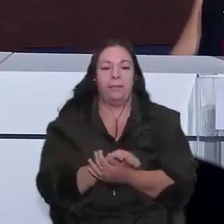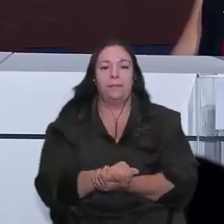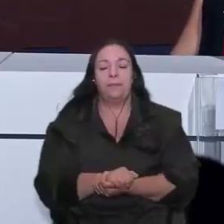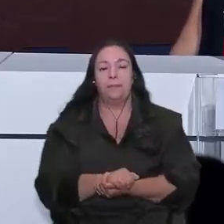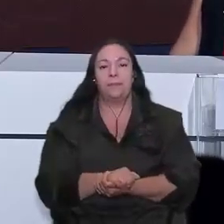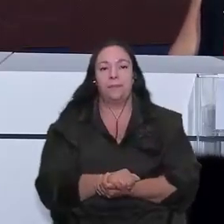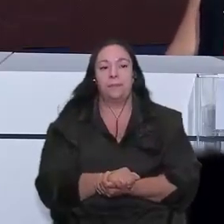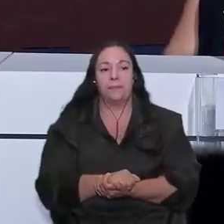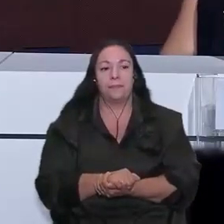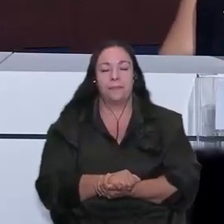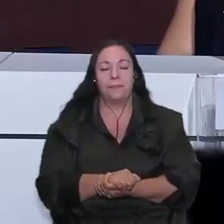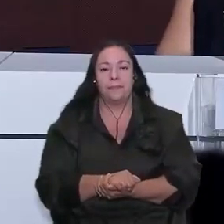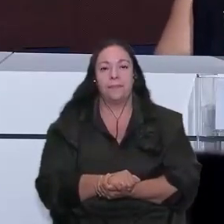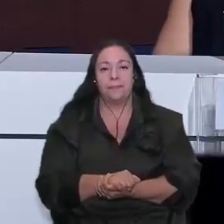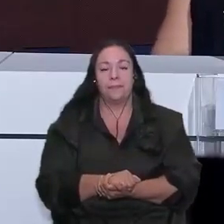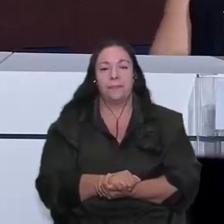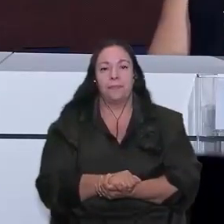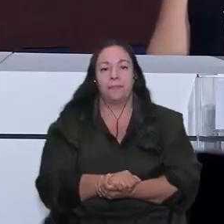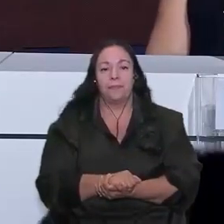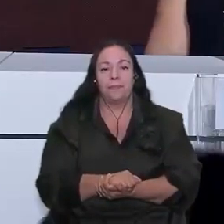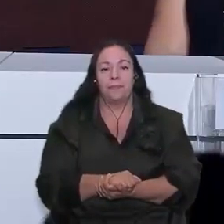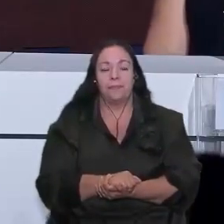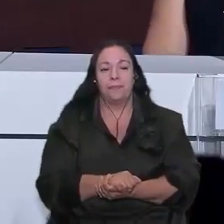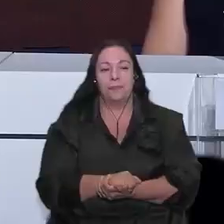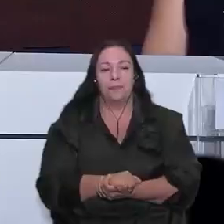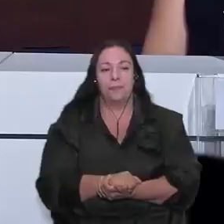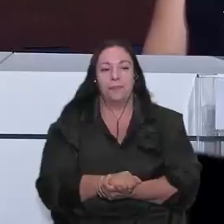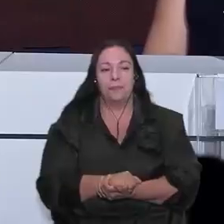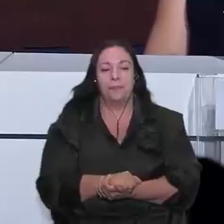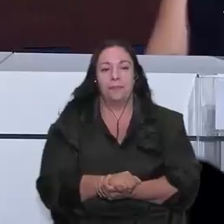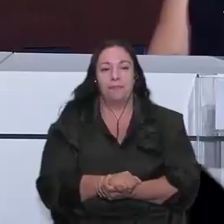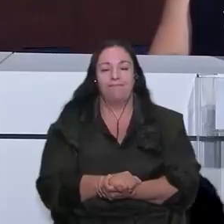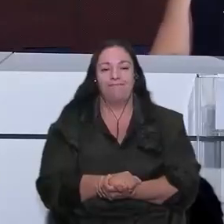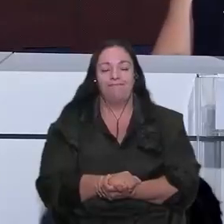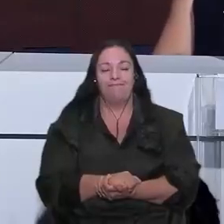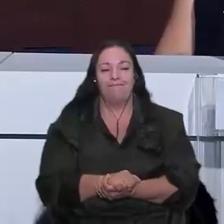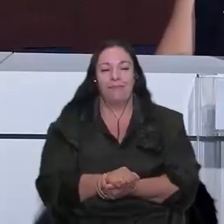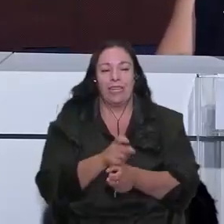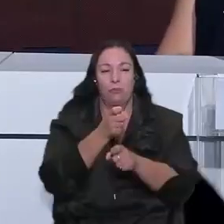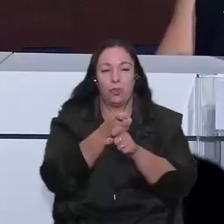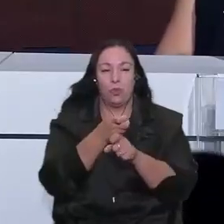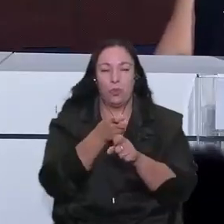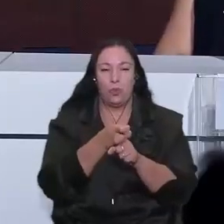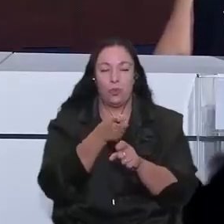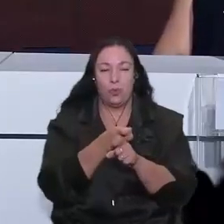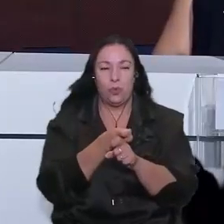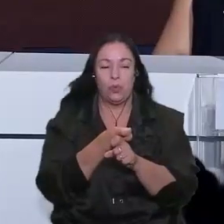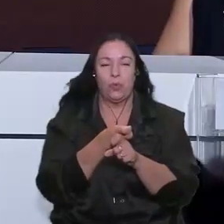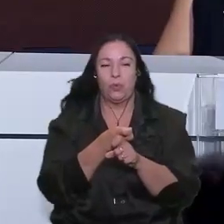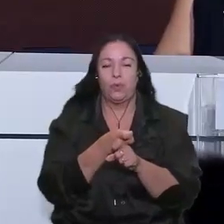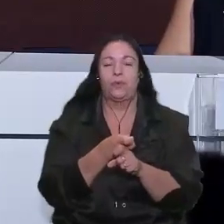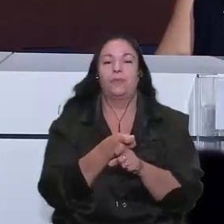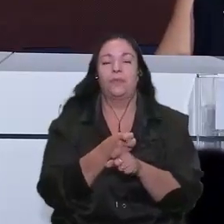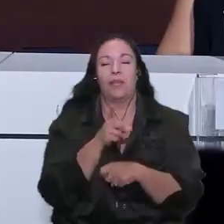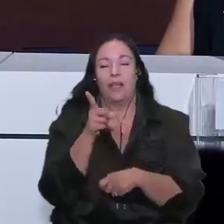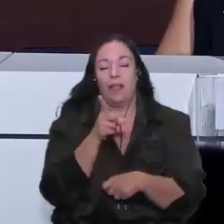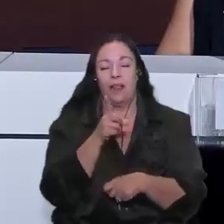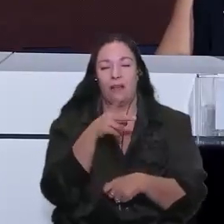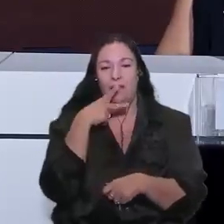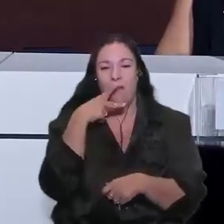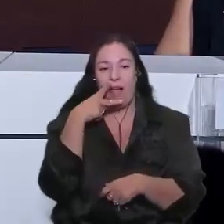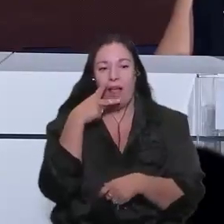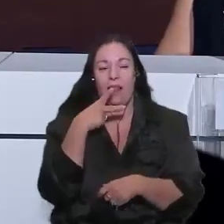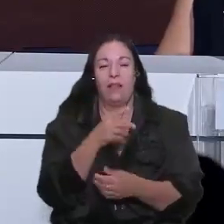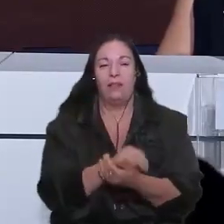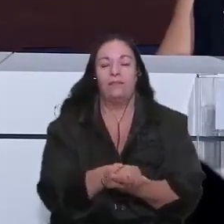E isso é, de facto, o apontamento de algo que é muito duro, que eu acho que o Milton Santos faz de uma forma que traz